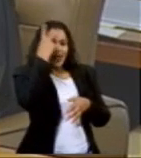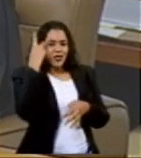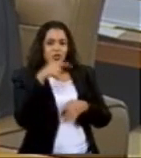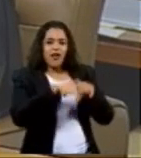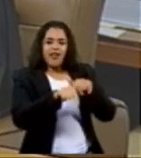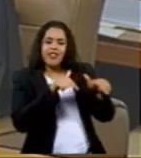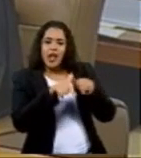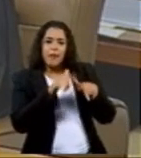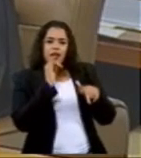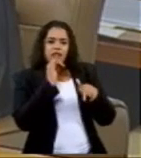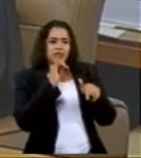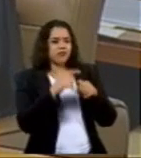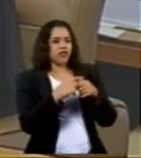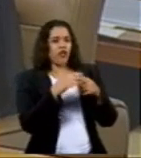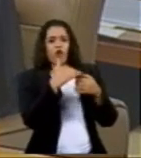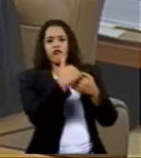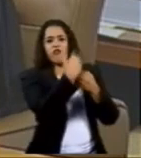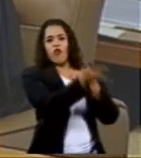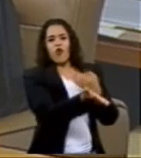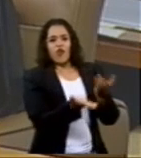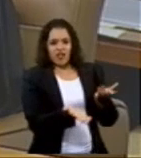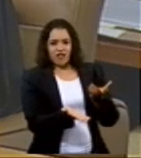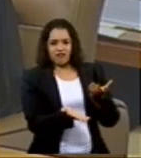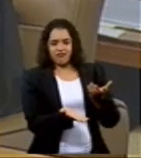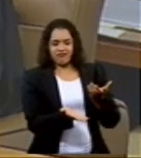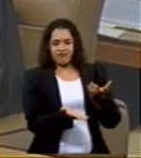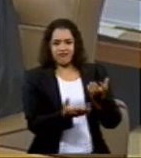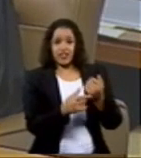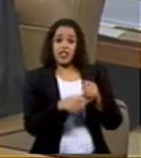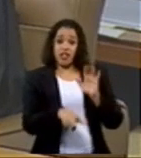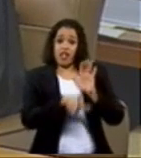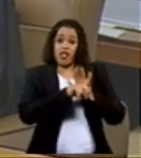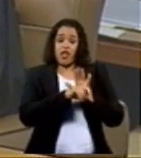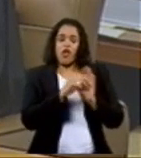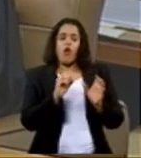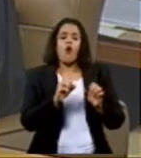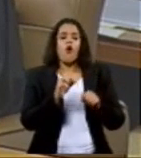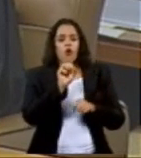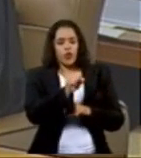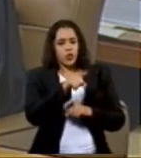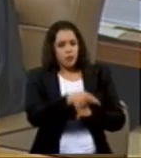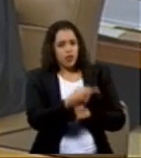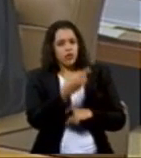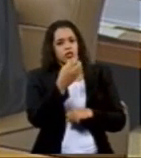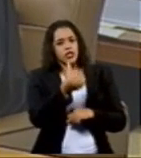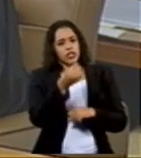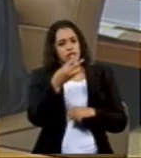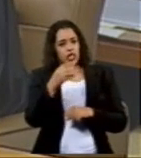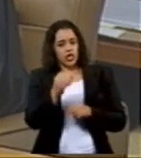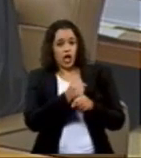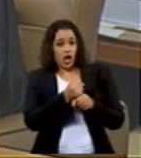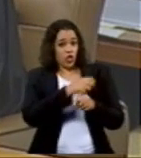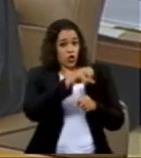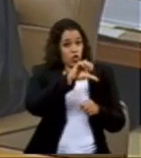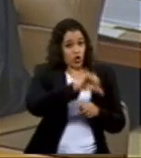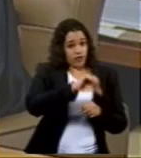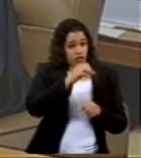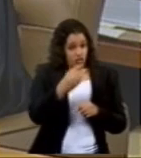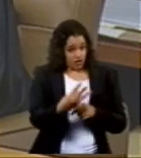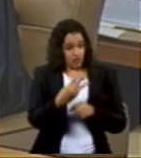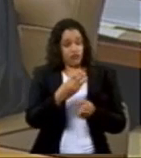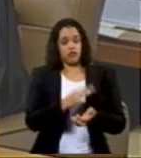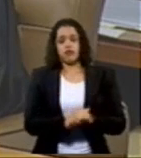trabalhadores avulsos, à luz da Lei 8.630 de